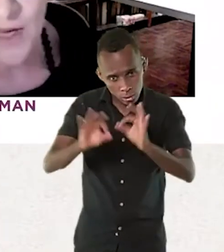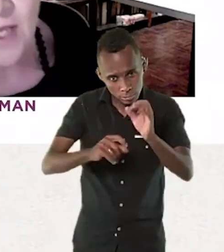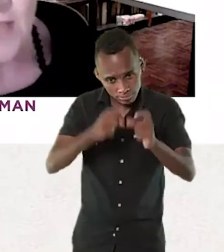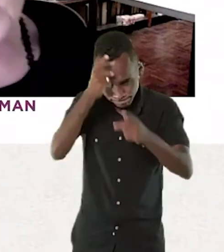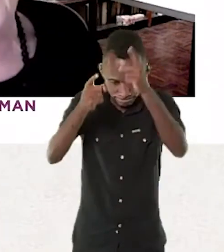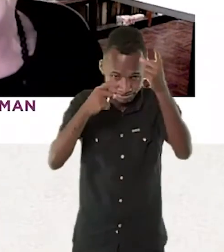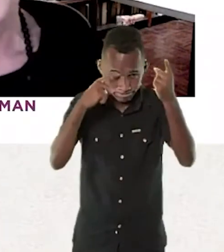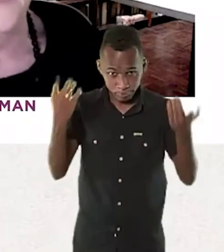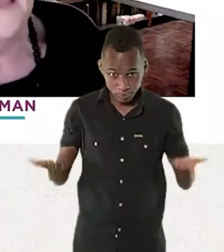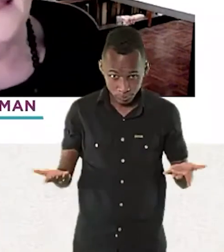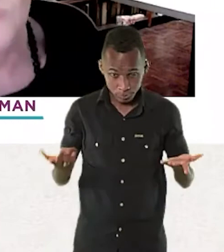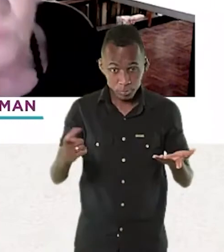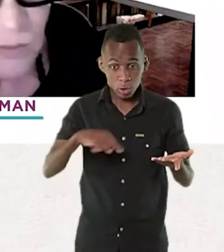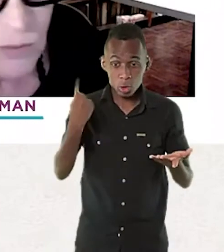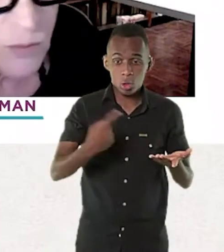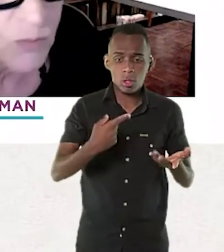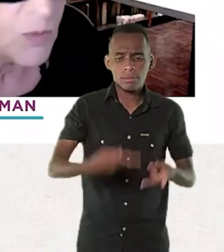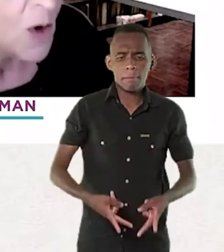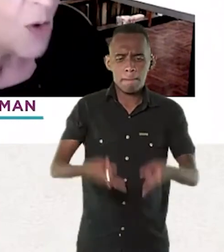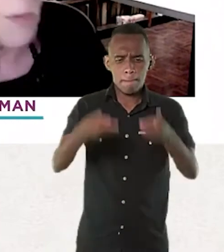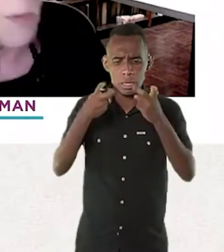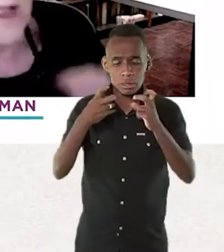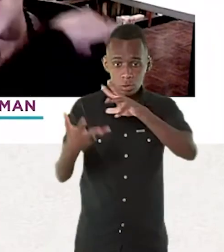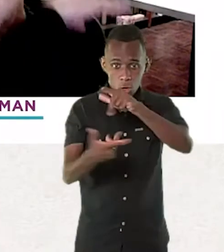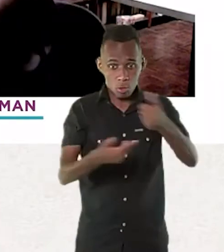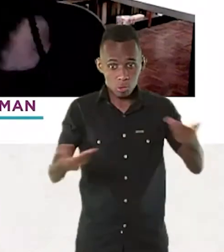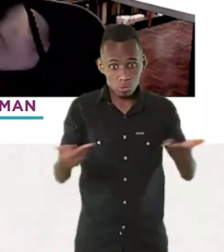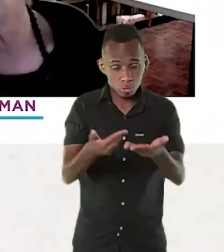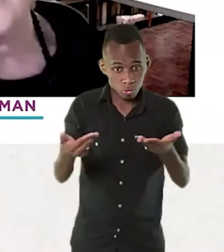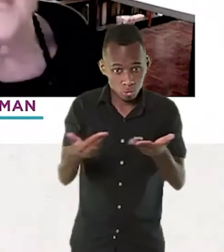nós estamos vendo é um